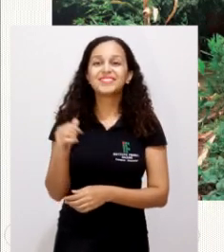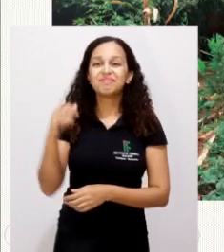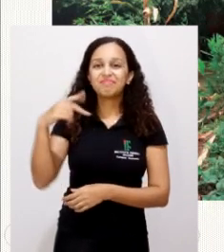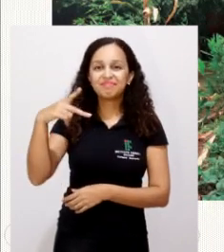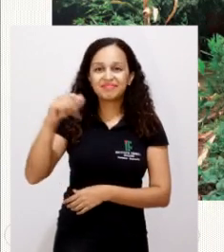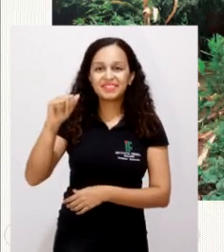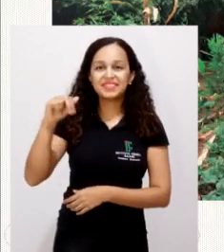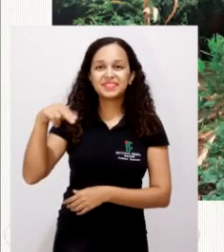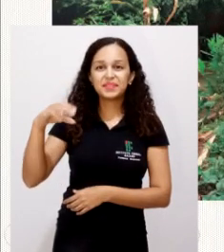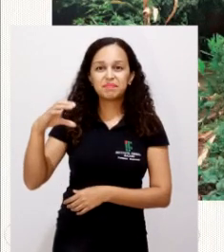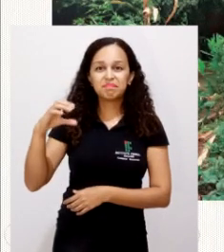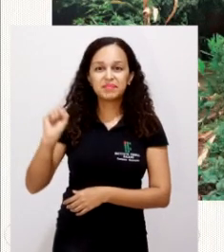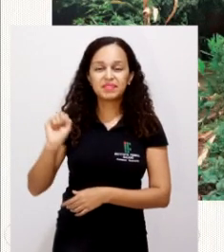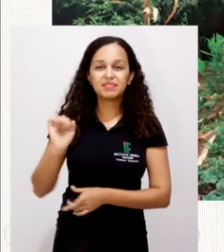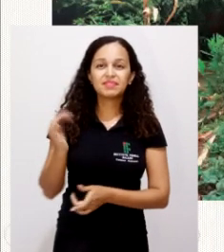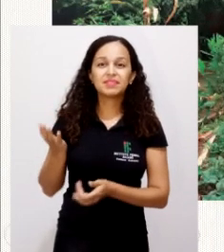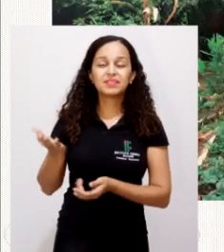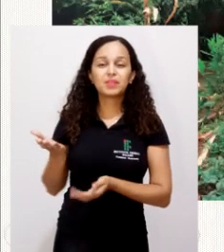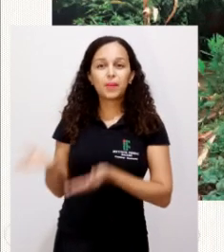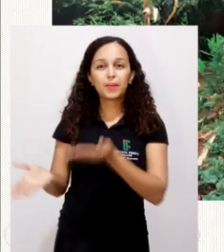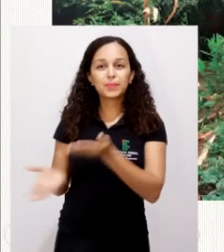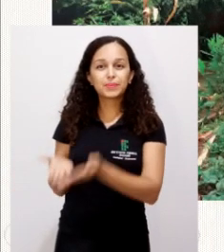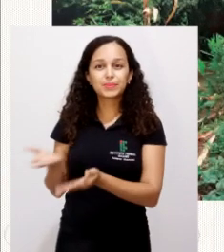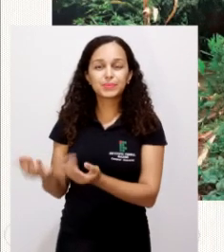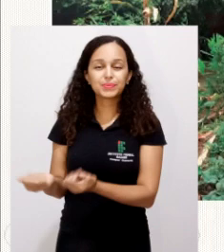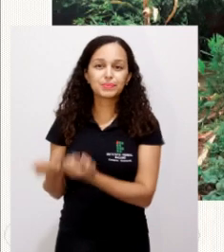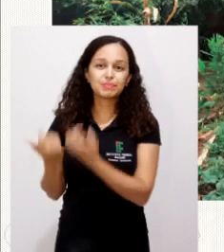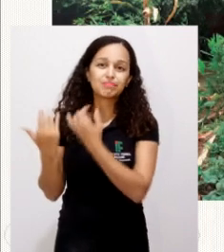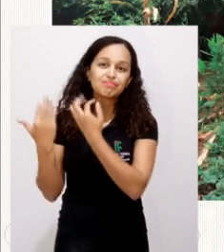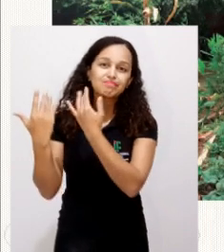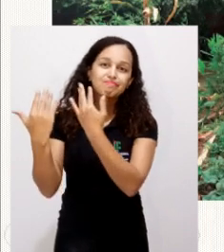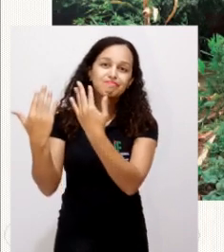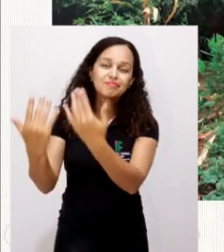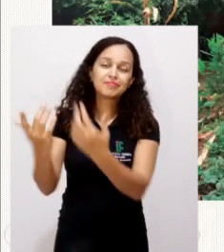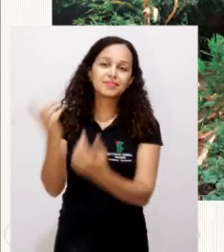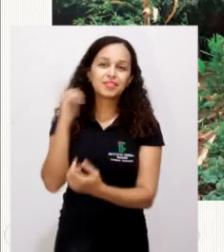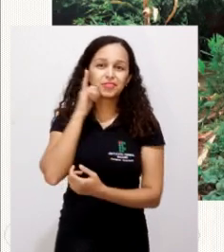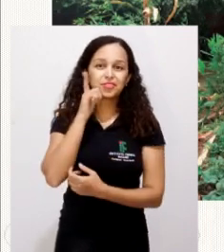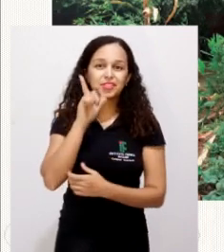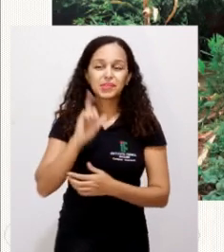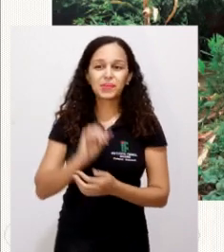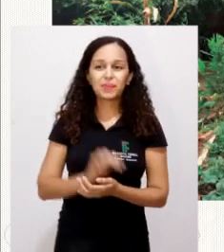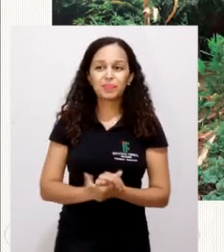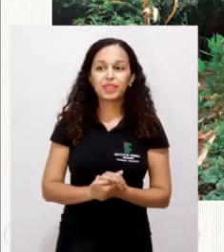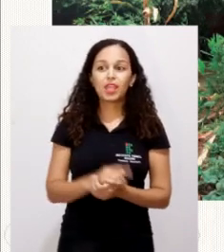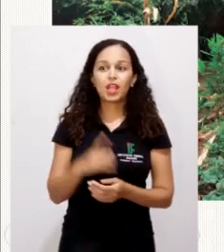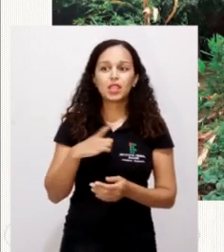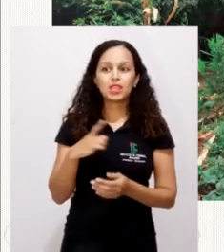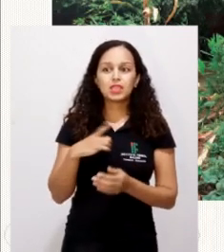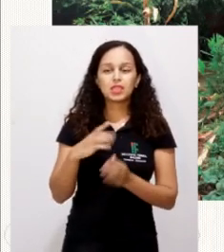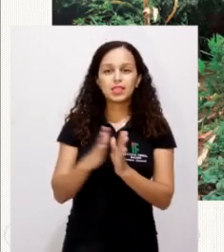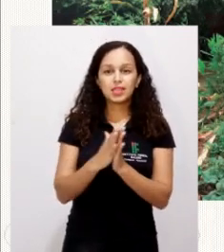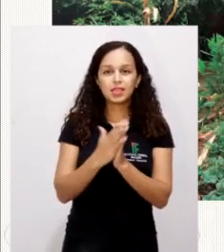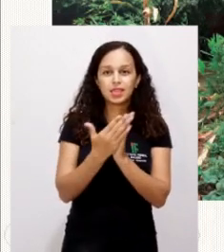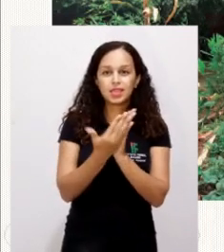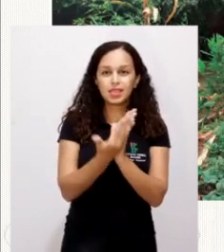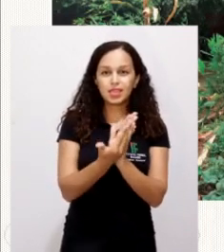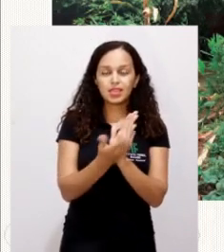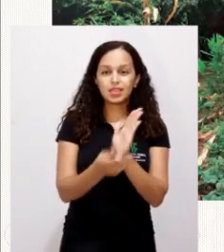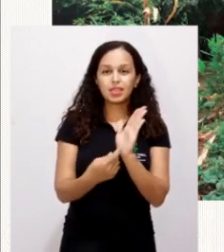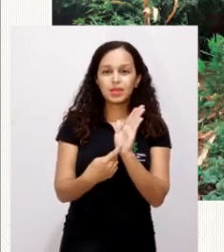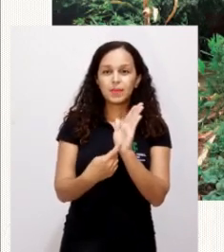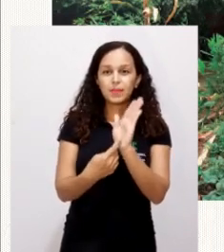que foram cultivadas, que foram plantadas. Nesse guia aqui, que traz essa proposta